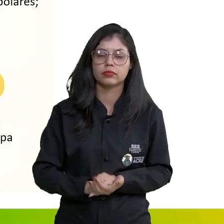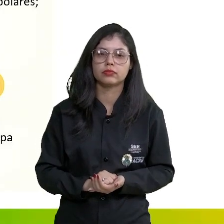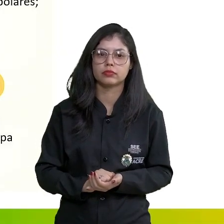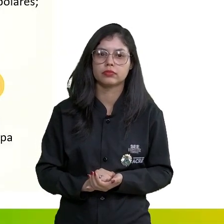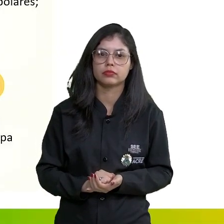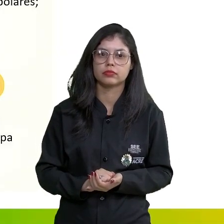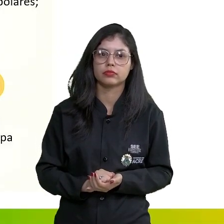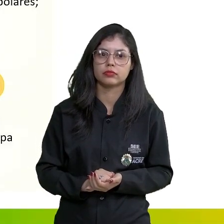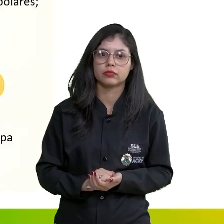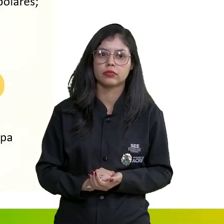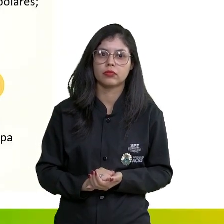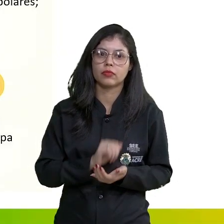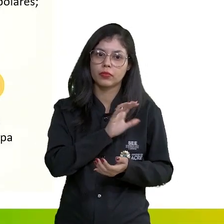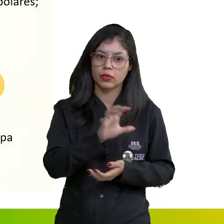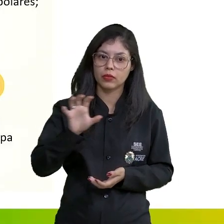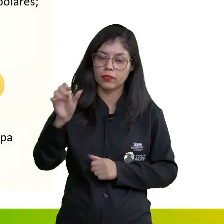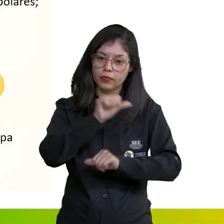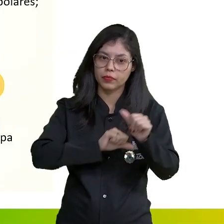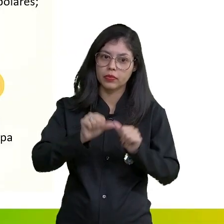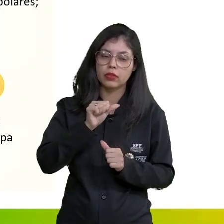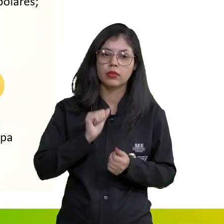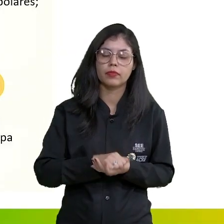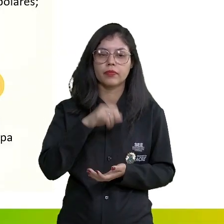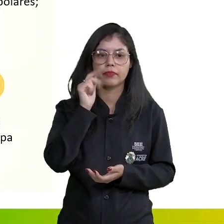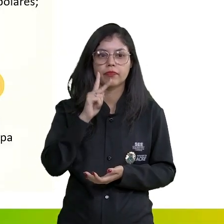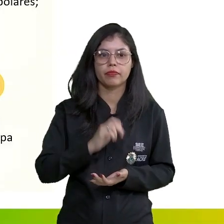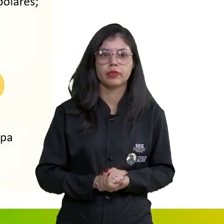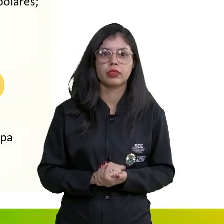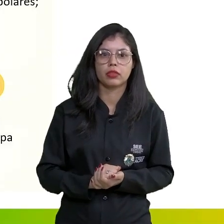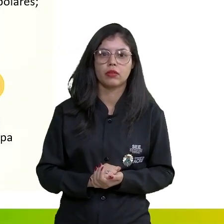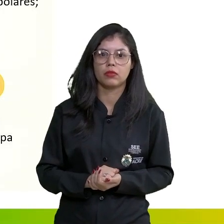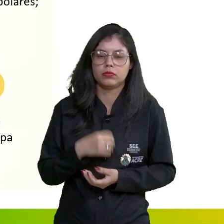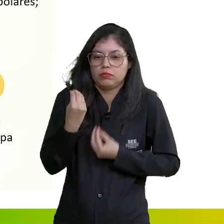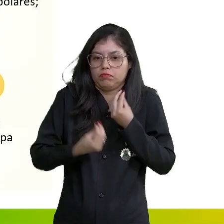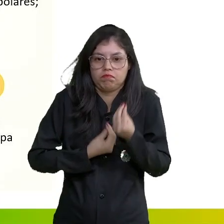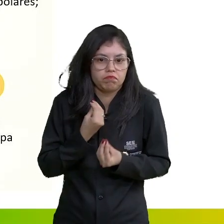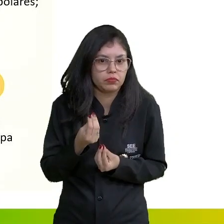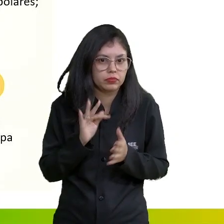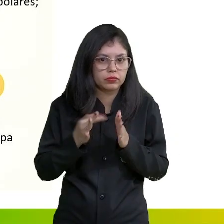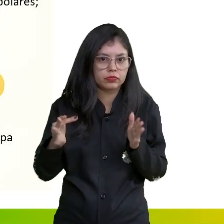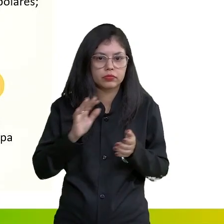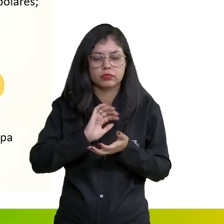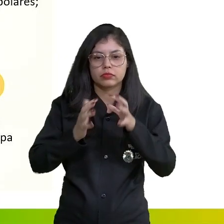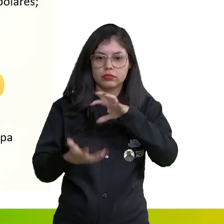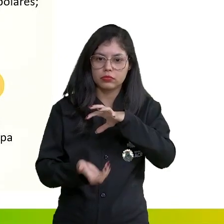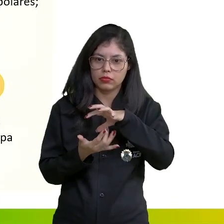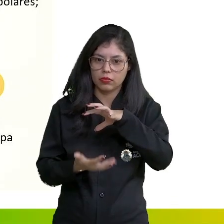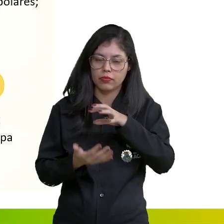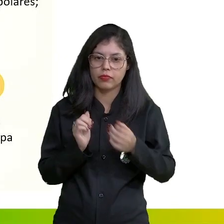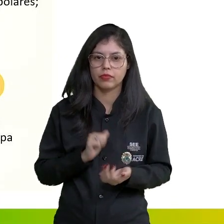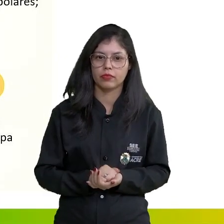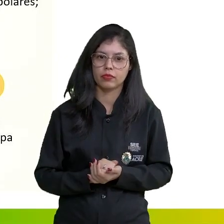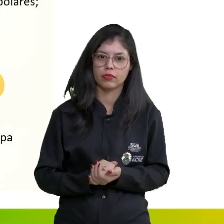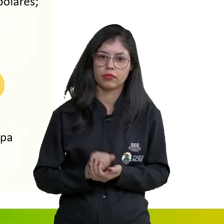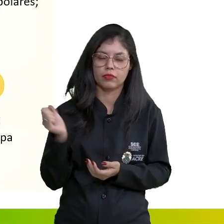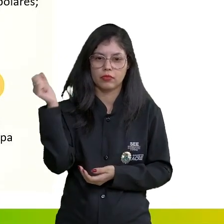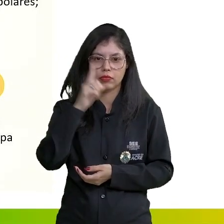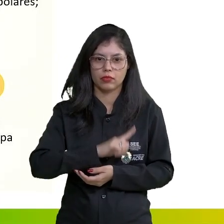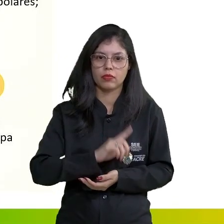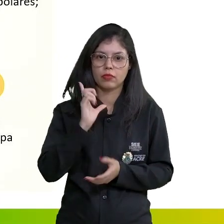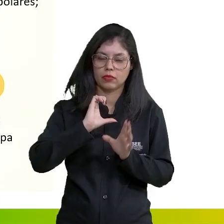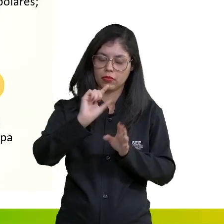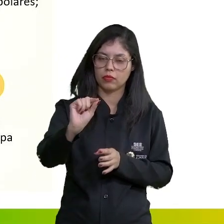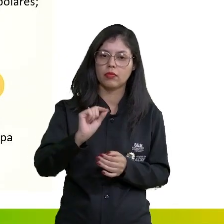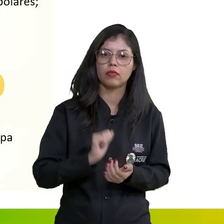sistema térmico é qualquer região que troca calor, ok? Como é que funciona esse efeito estufa? O Sol envia